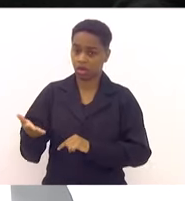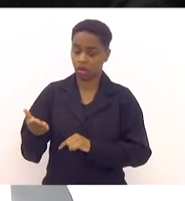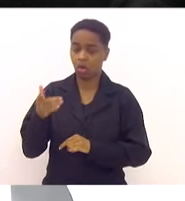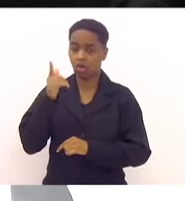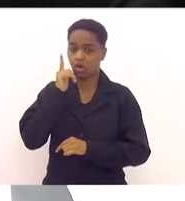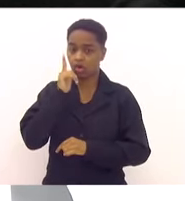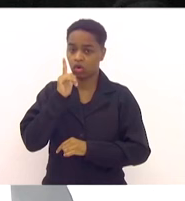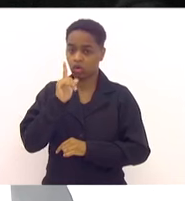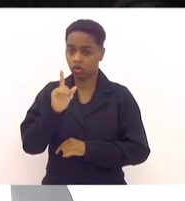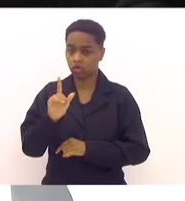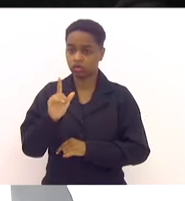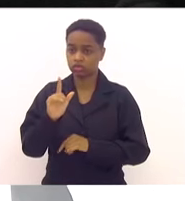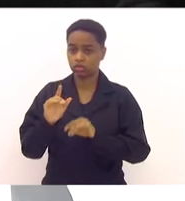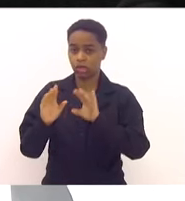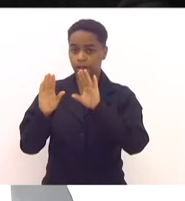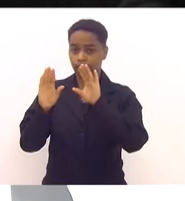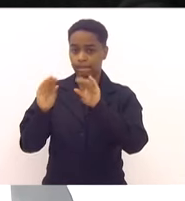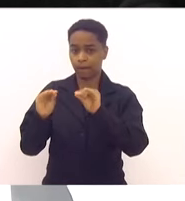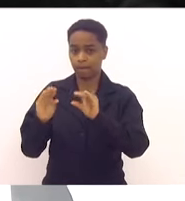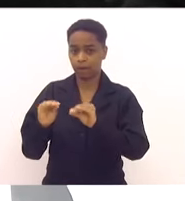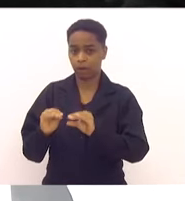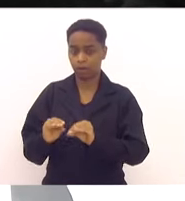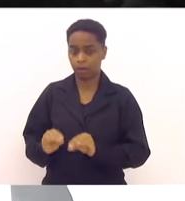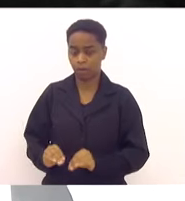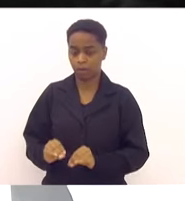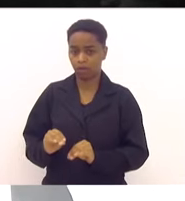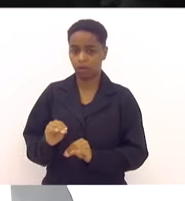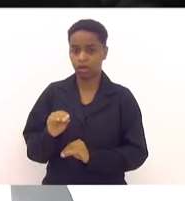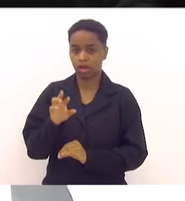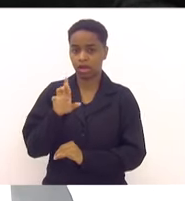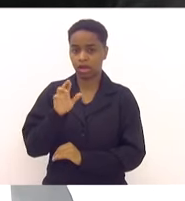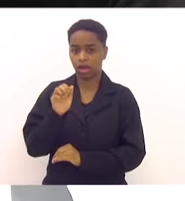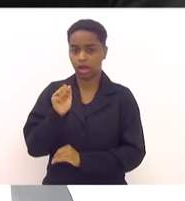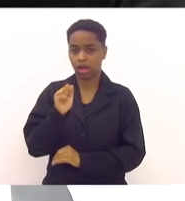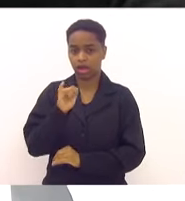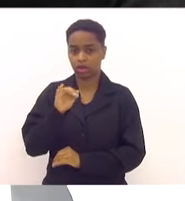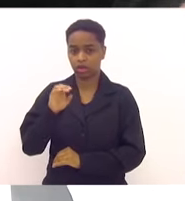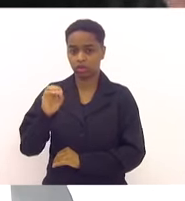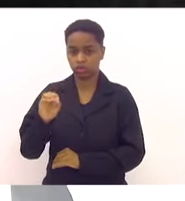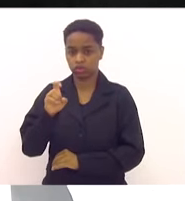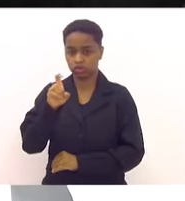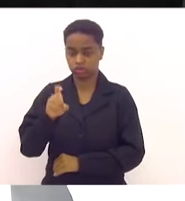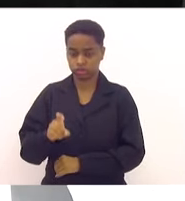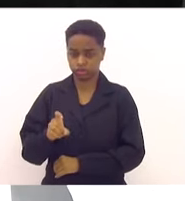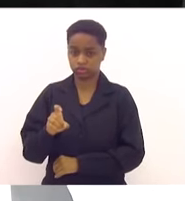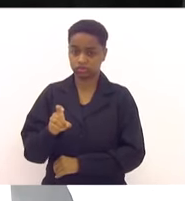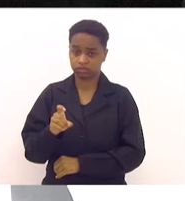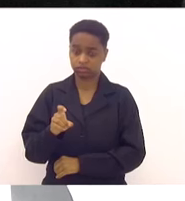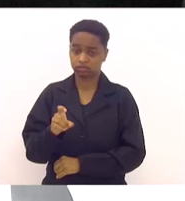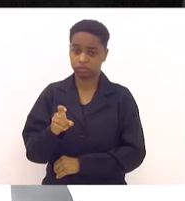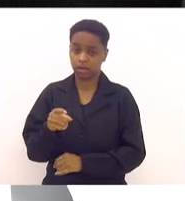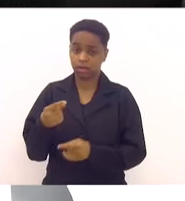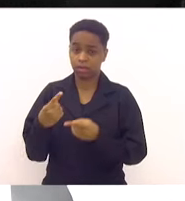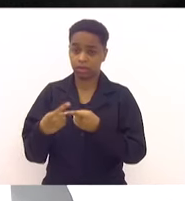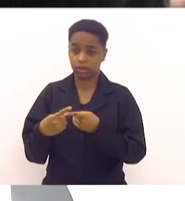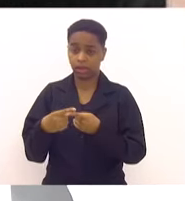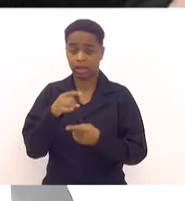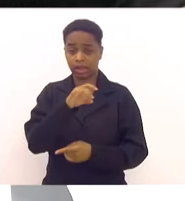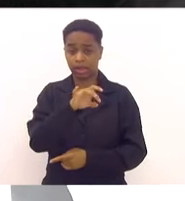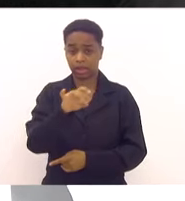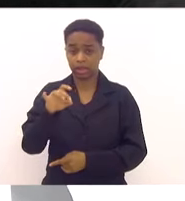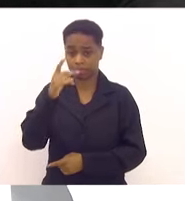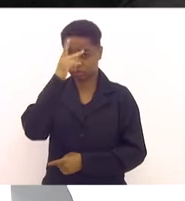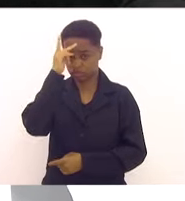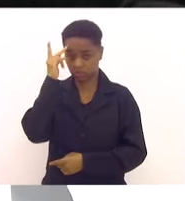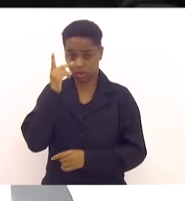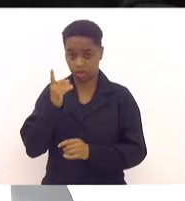da famosa abreografia, rapidinho, um aparelho baratinho, para todo preso que fosse